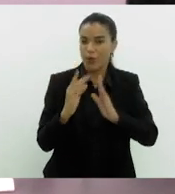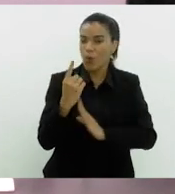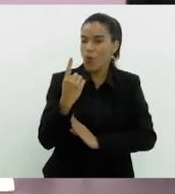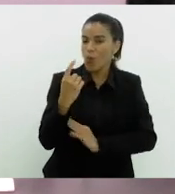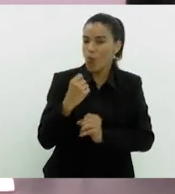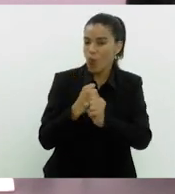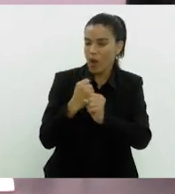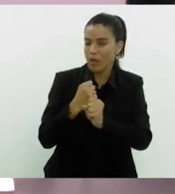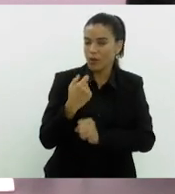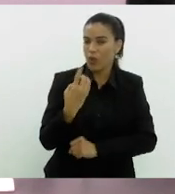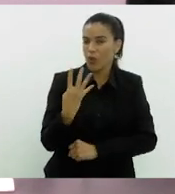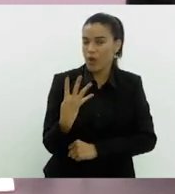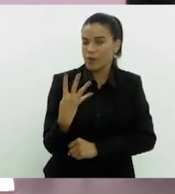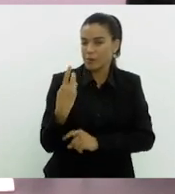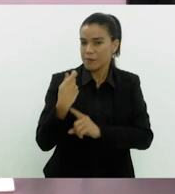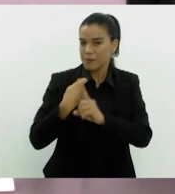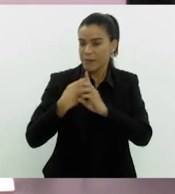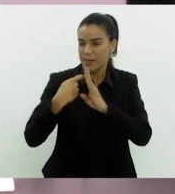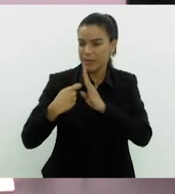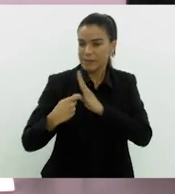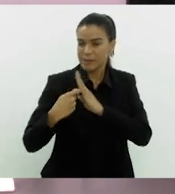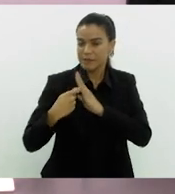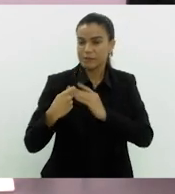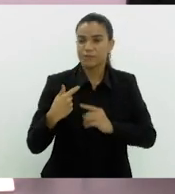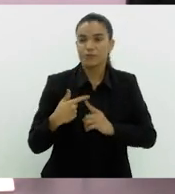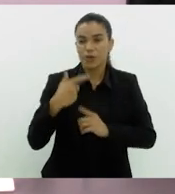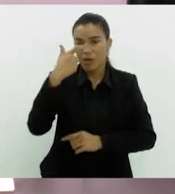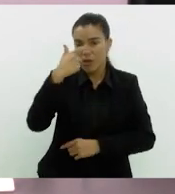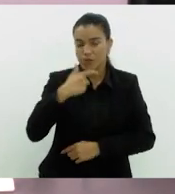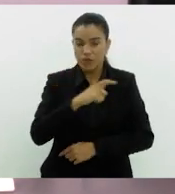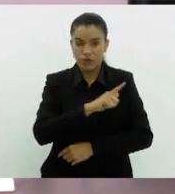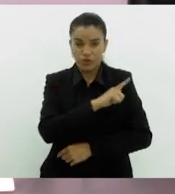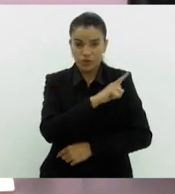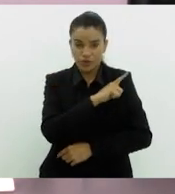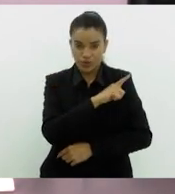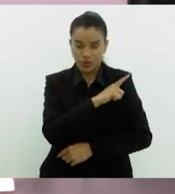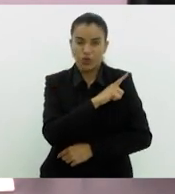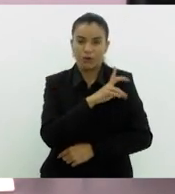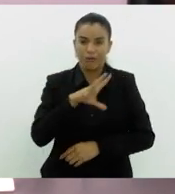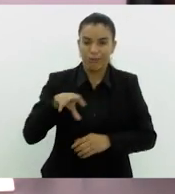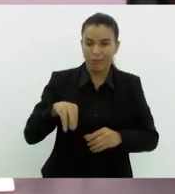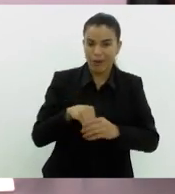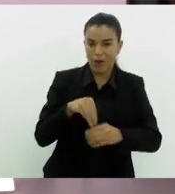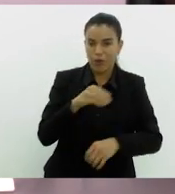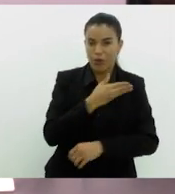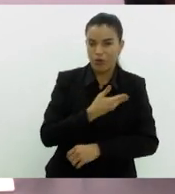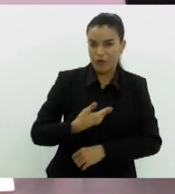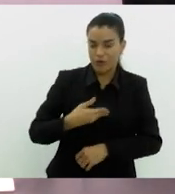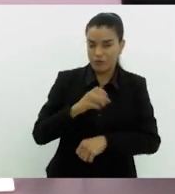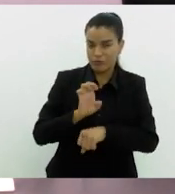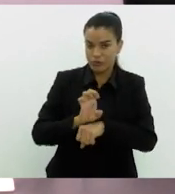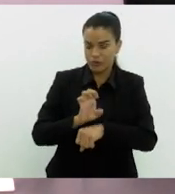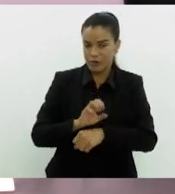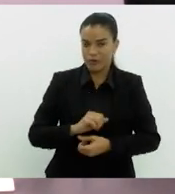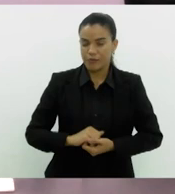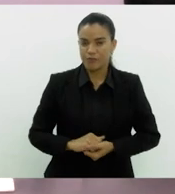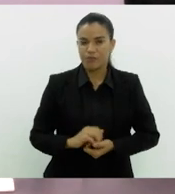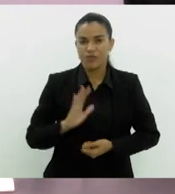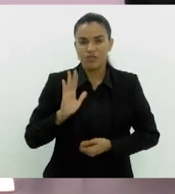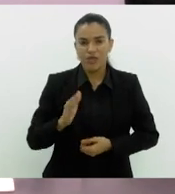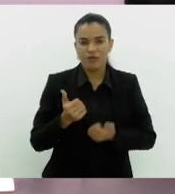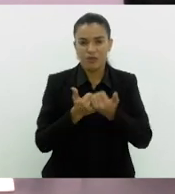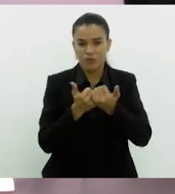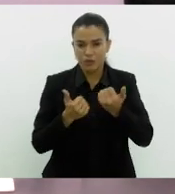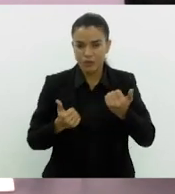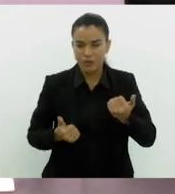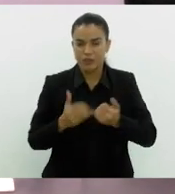1 ano e 4 meses, porque eu sou gestora pública há muitos anos no governo do Estado, e nós já fomos de tudo. Nós já fomos